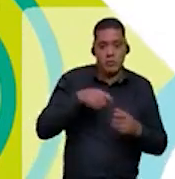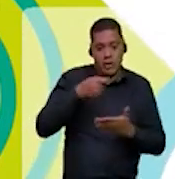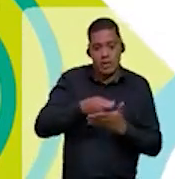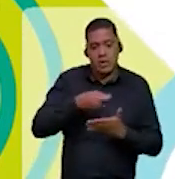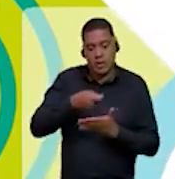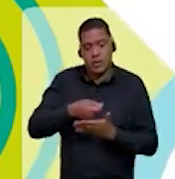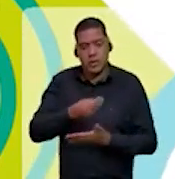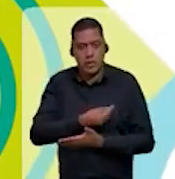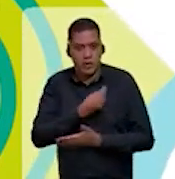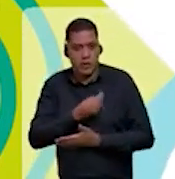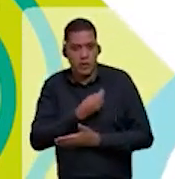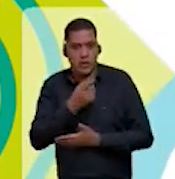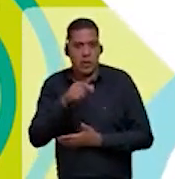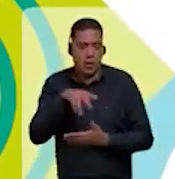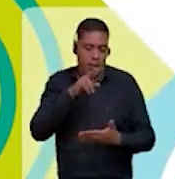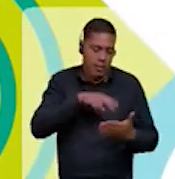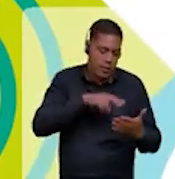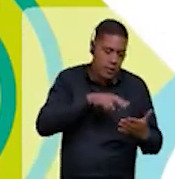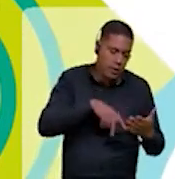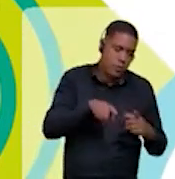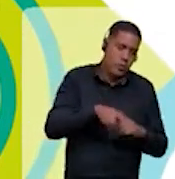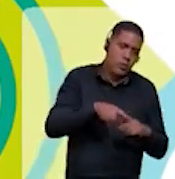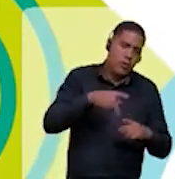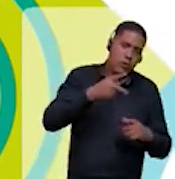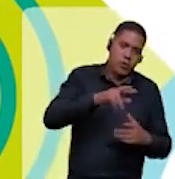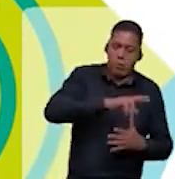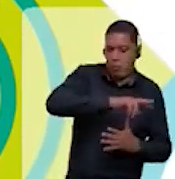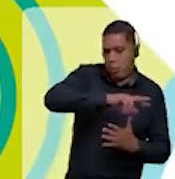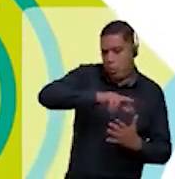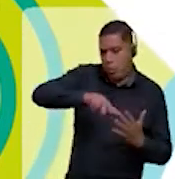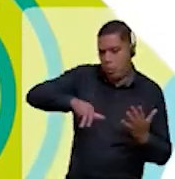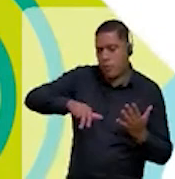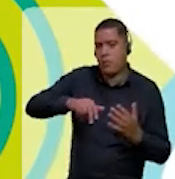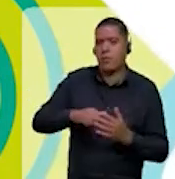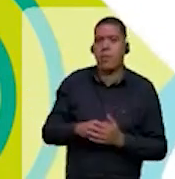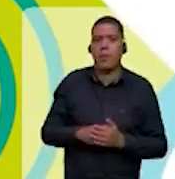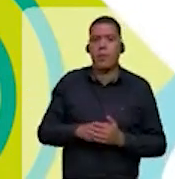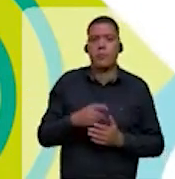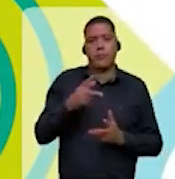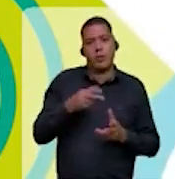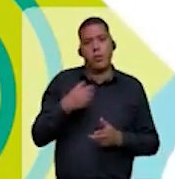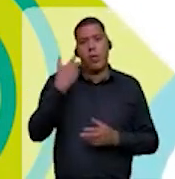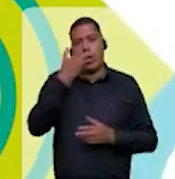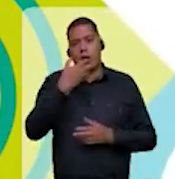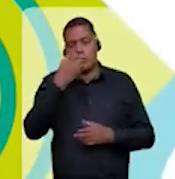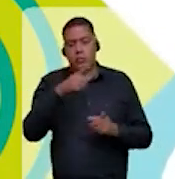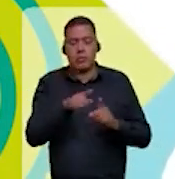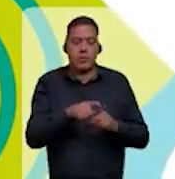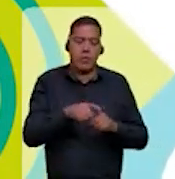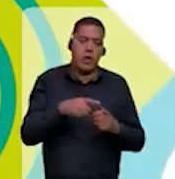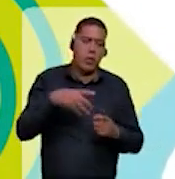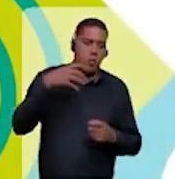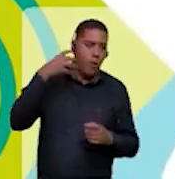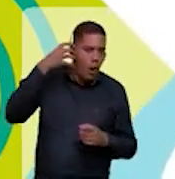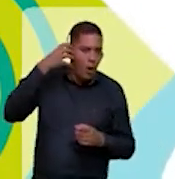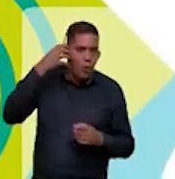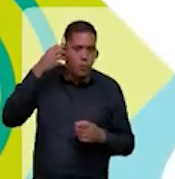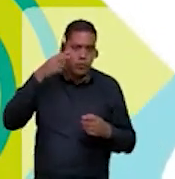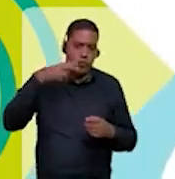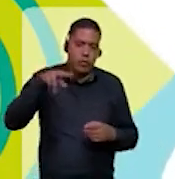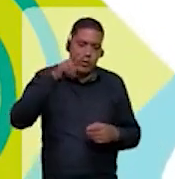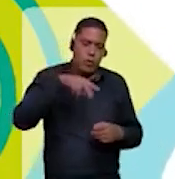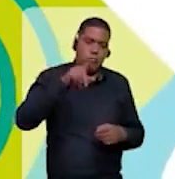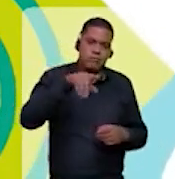exigências da vida a Literatura e suas derivações mais imediatas como a canção e o audiovisual são